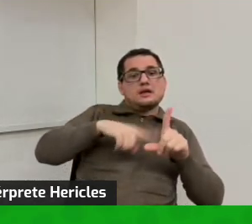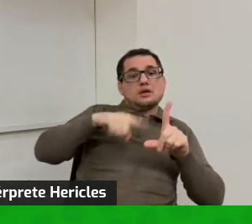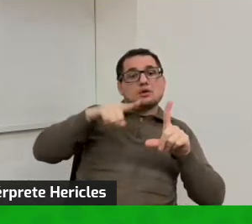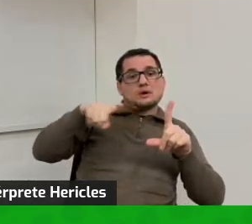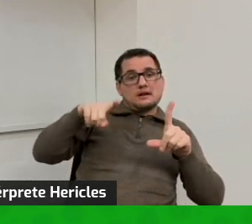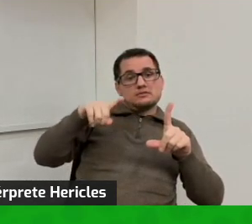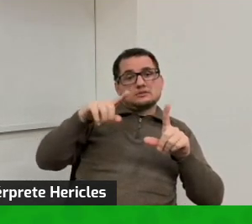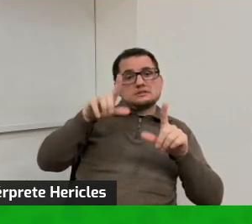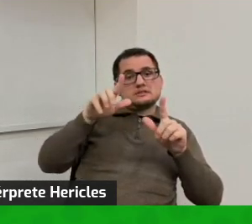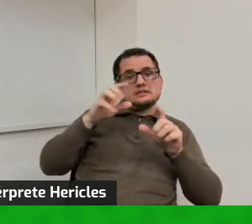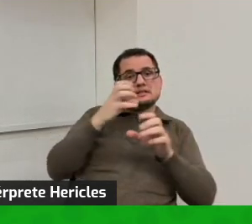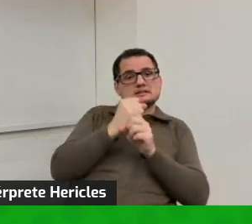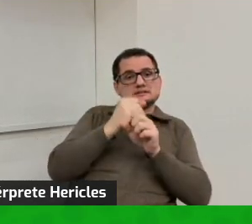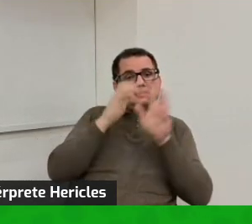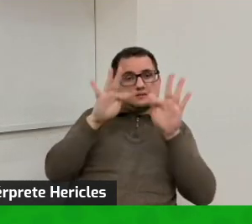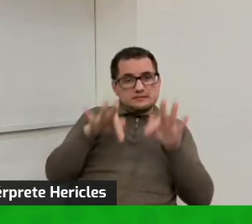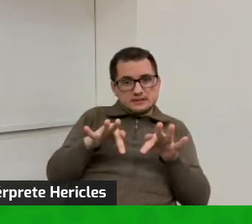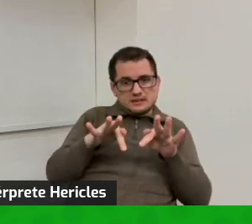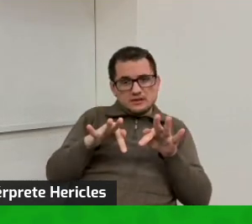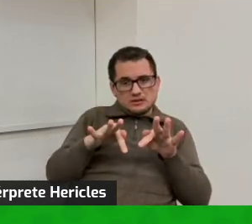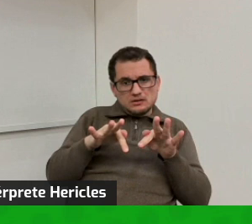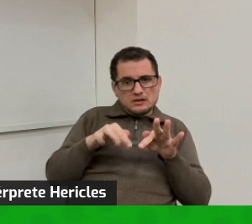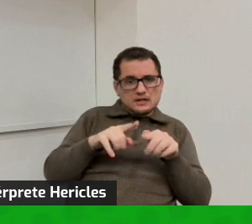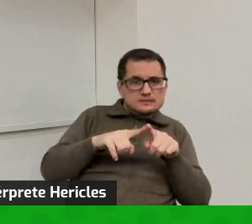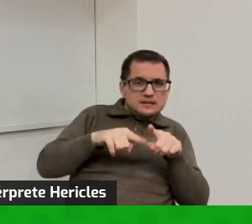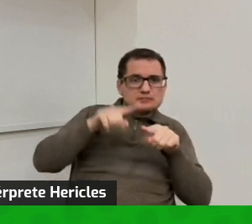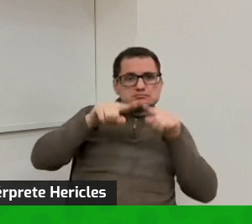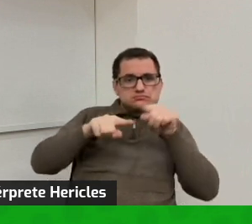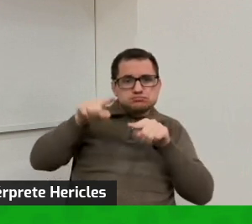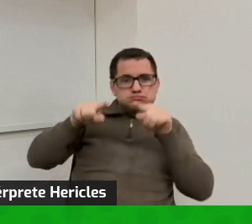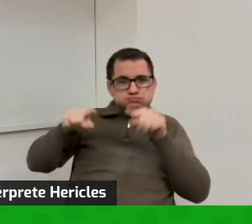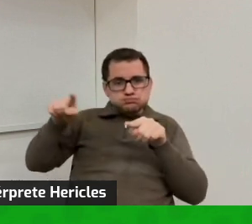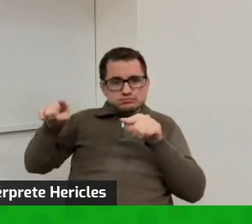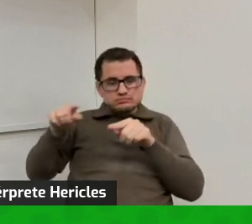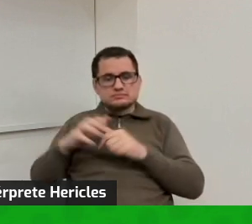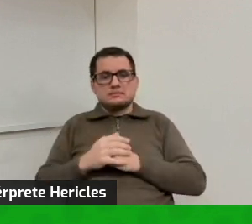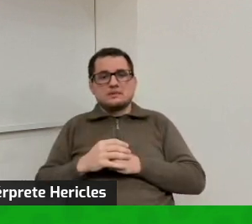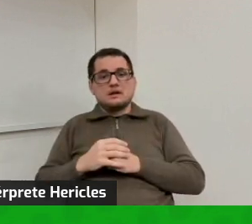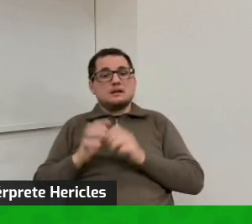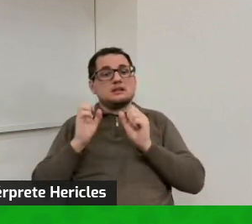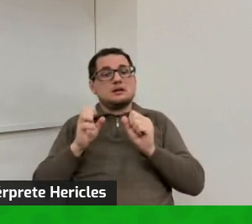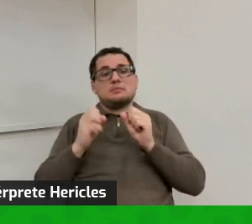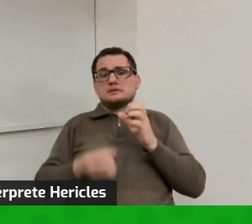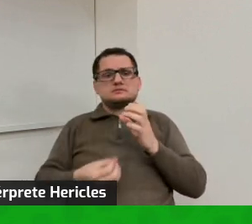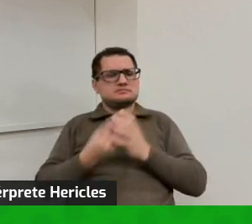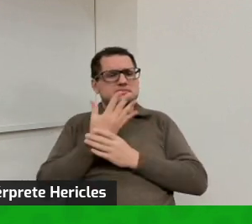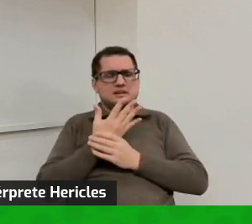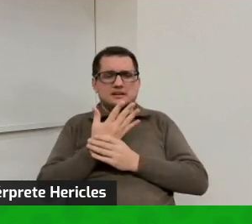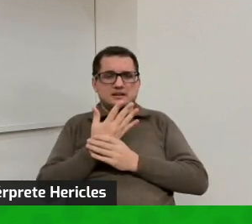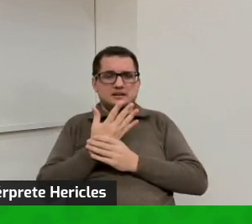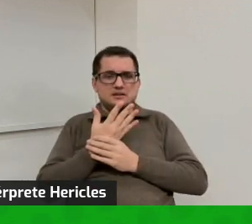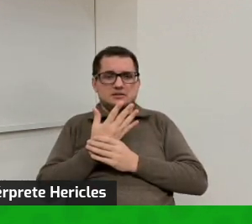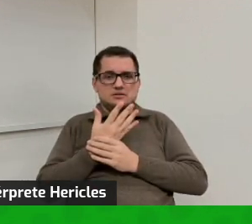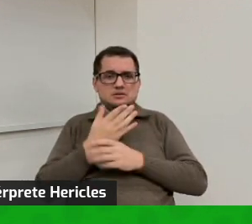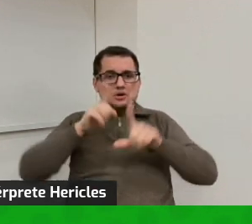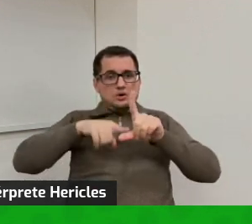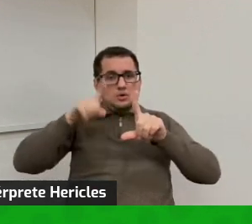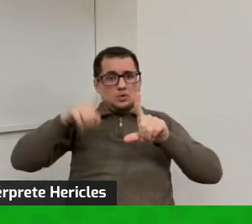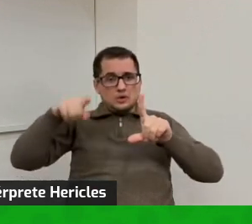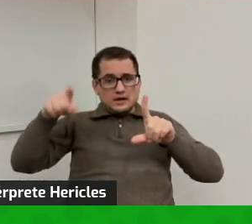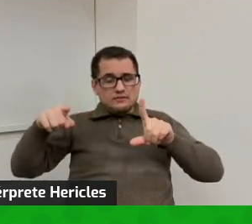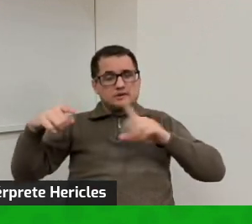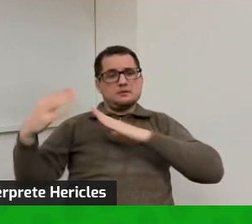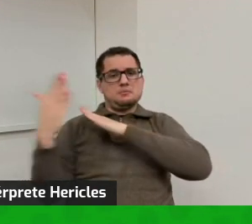saldo, que ele vai ser uma oscilação desses dois gráficos. Então eu posso ir gerando esses gráficos que me auxiliam